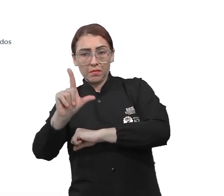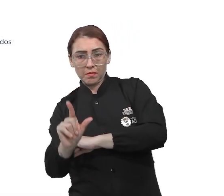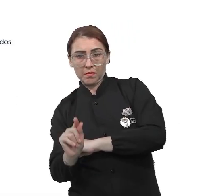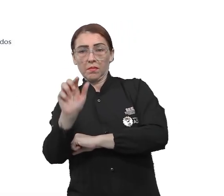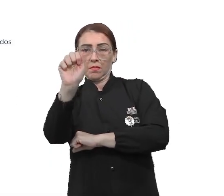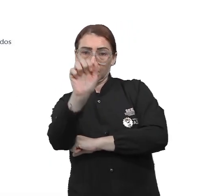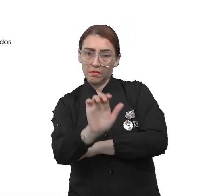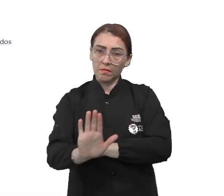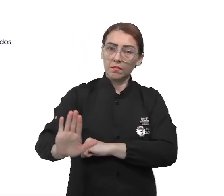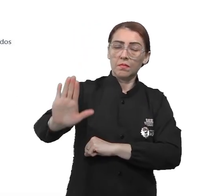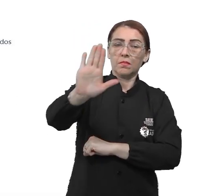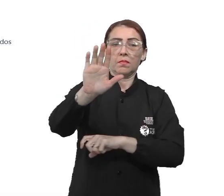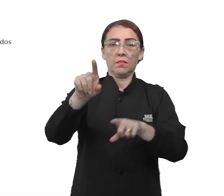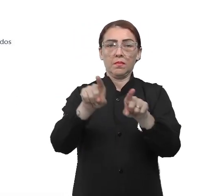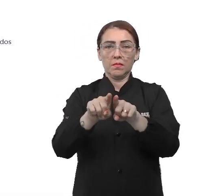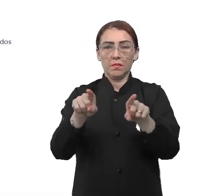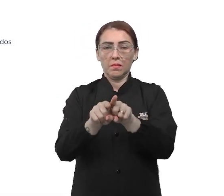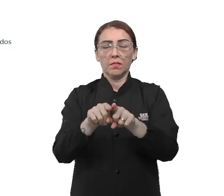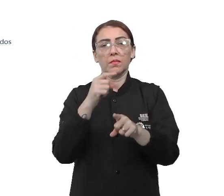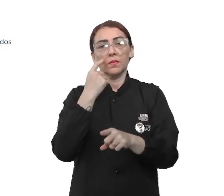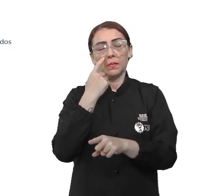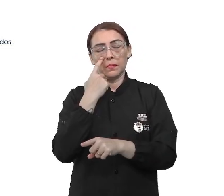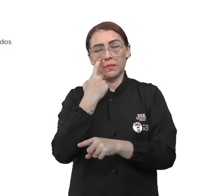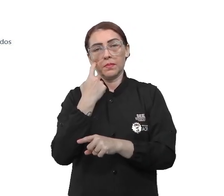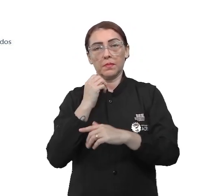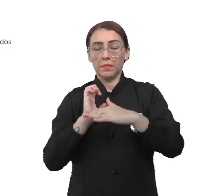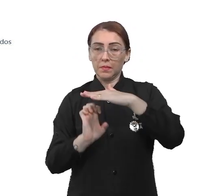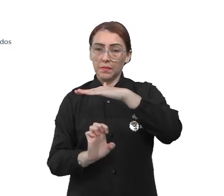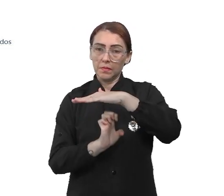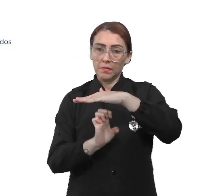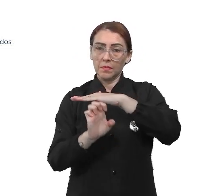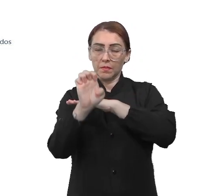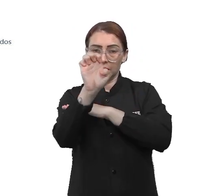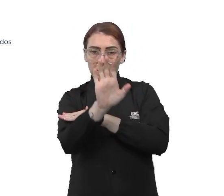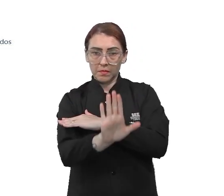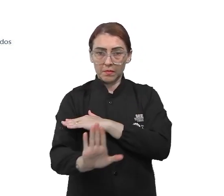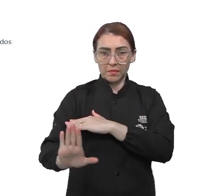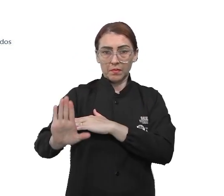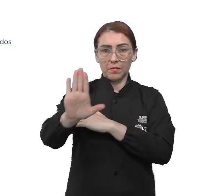e asiáticas. Essas potências europeias